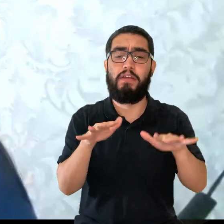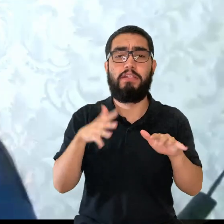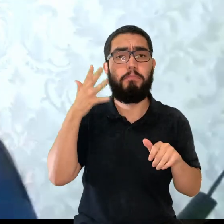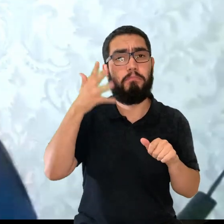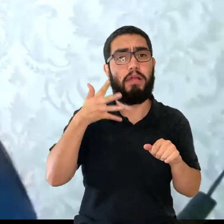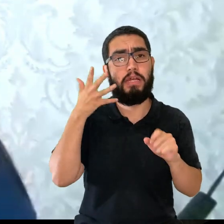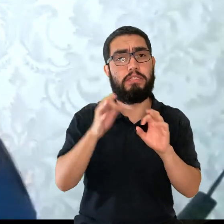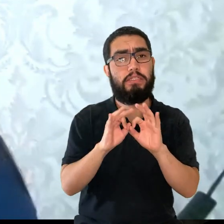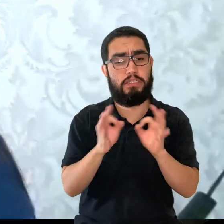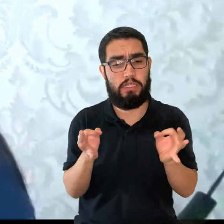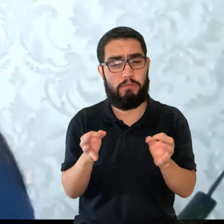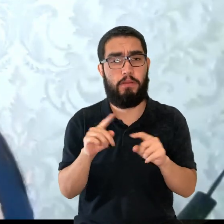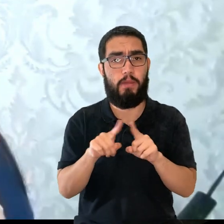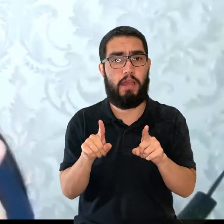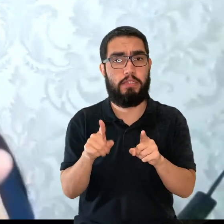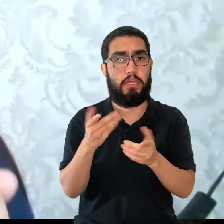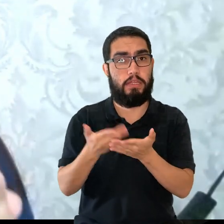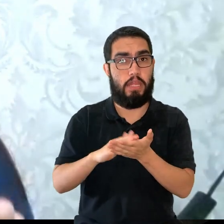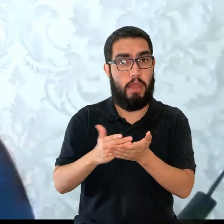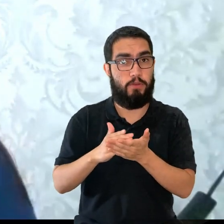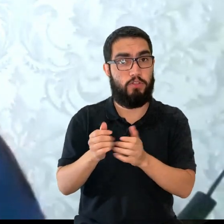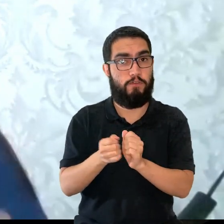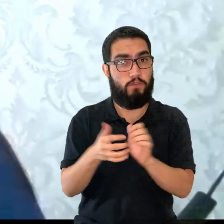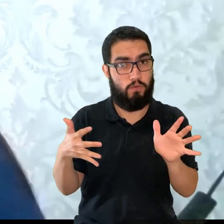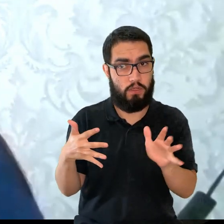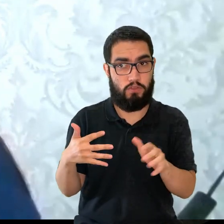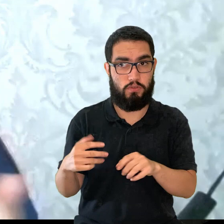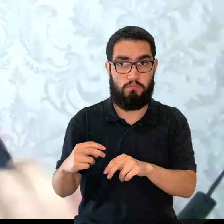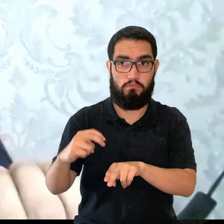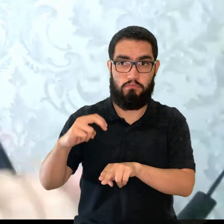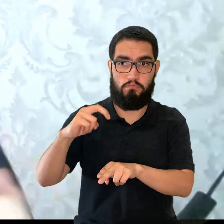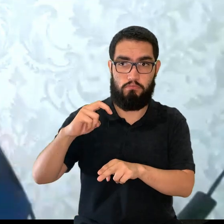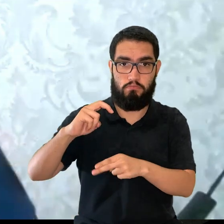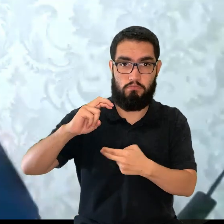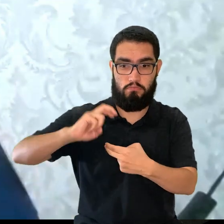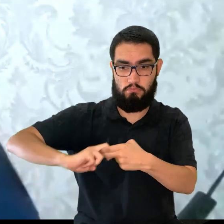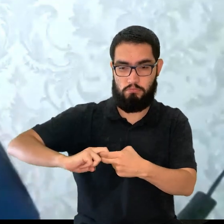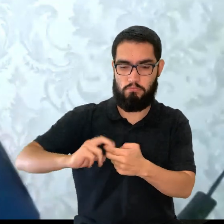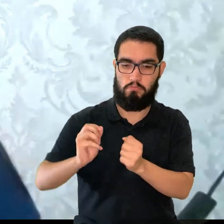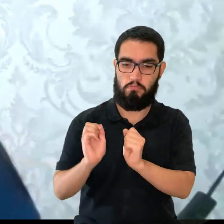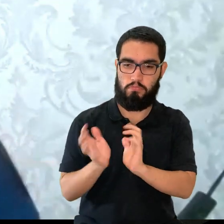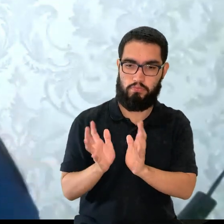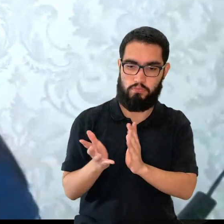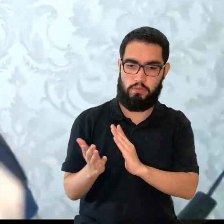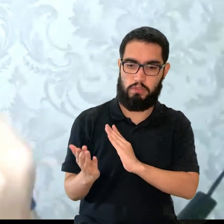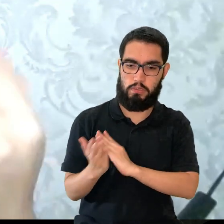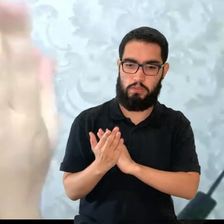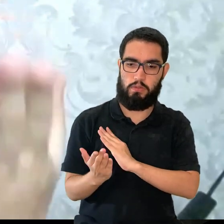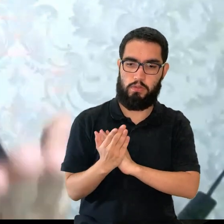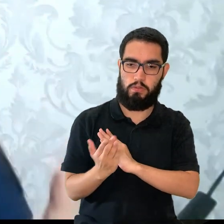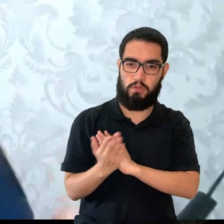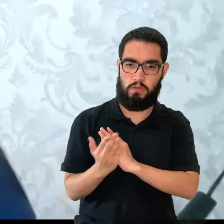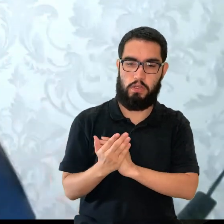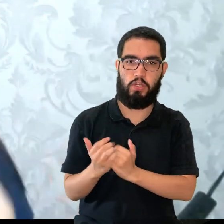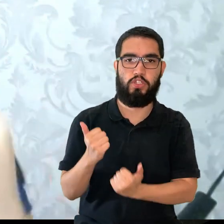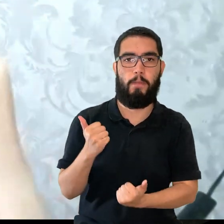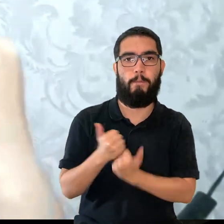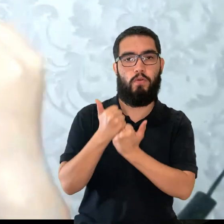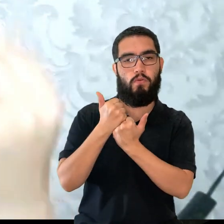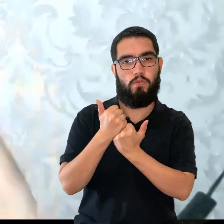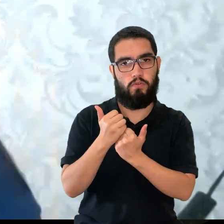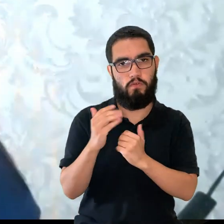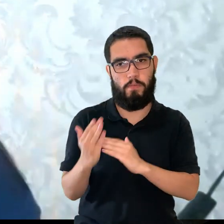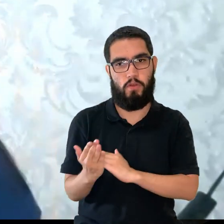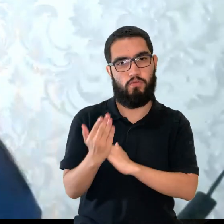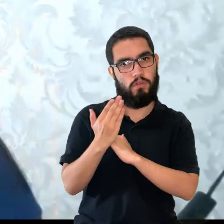você conhecido, com o apoio de um intérprete fluente. Você chama esse intérprete para ser seu companheiro, esse intérprete vai servir de apoio, ele